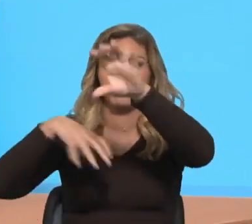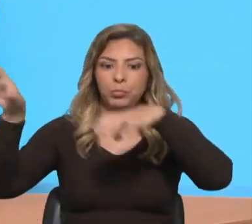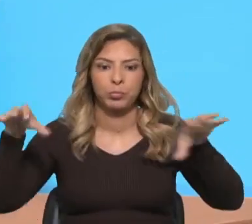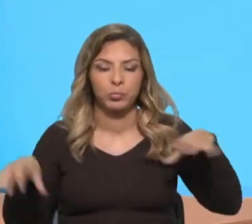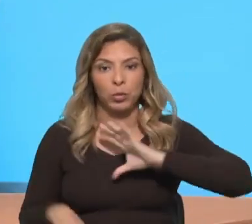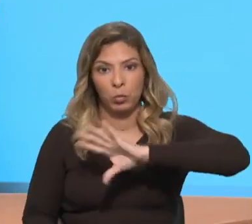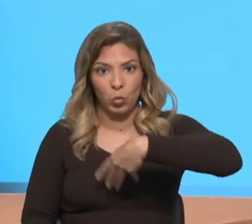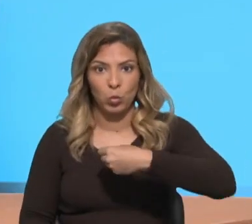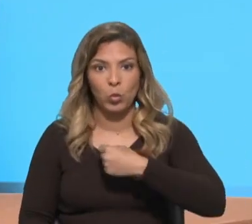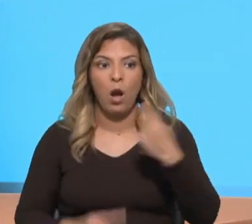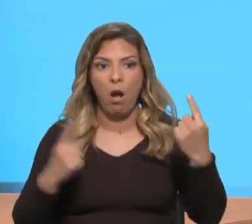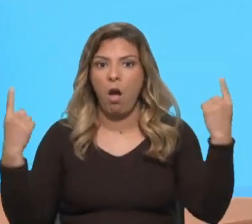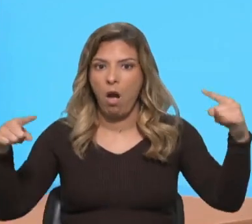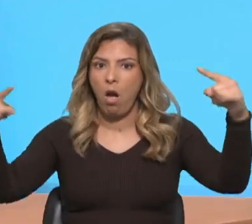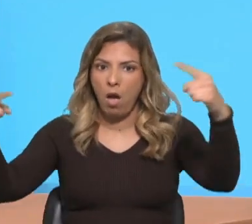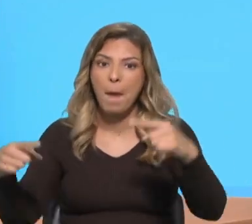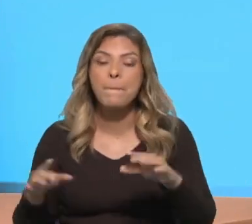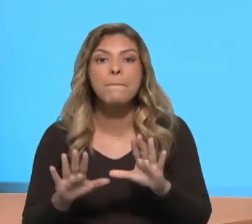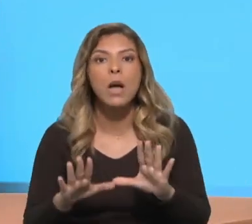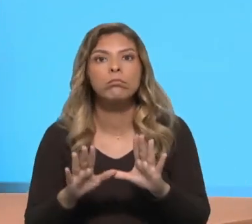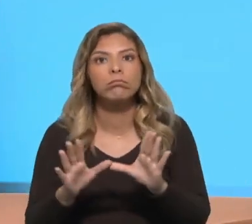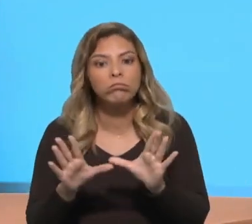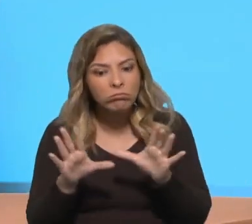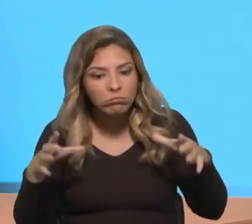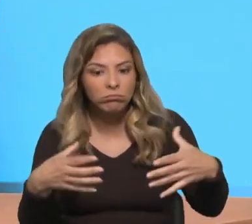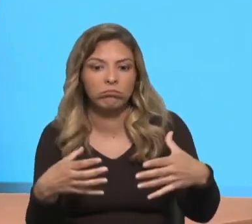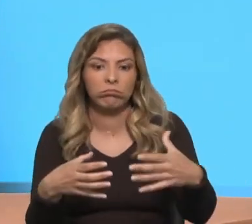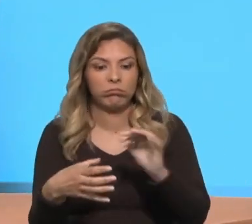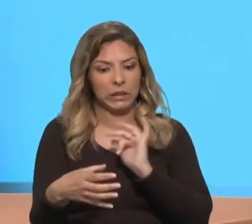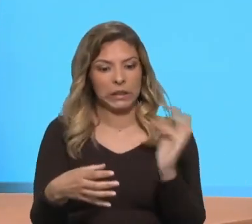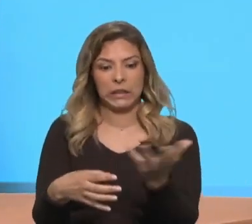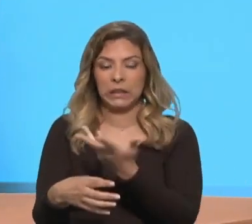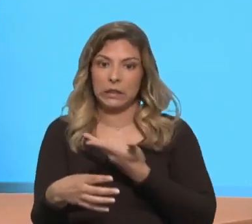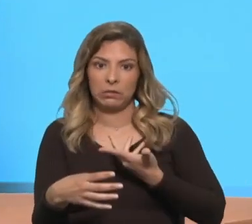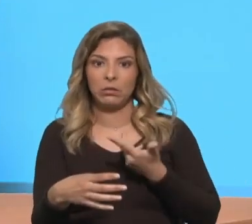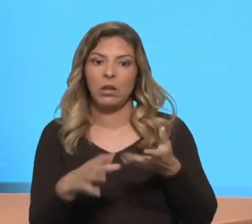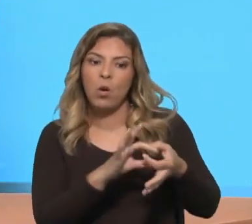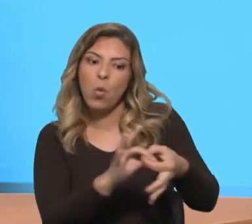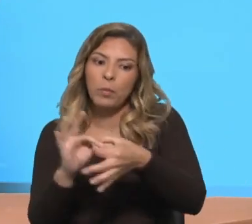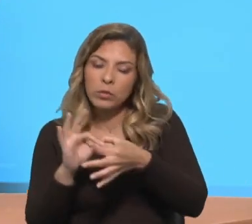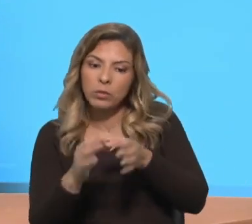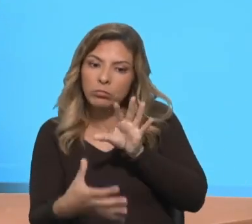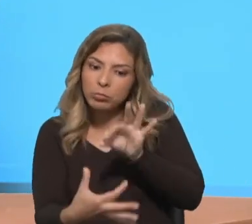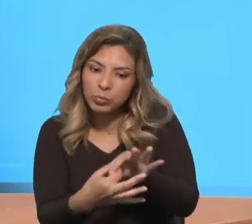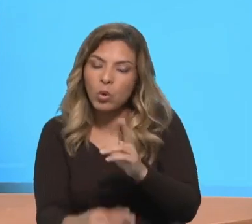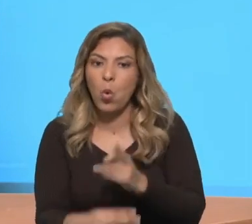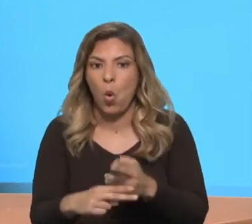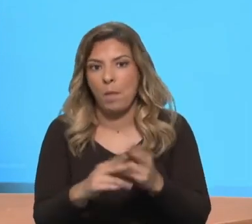mundo, mas de modo a sinalizar que aqueles prelados estão ligados à Diocese de Roma e, no fundo,